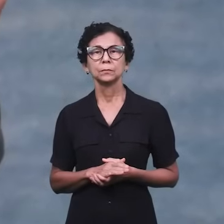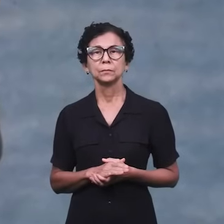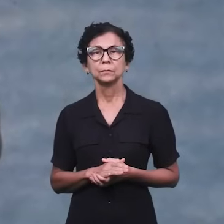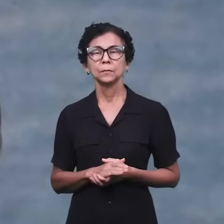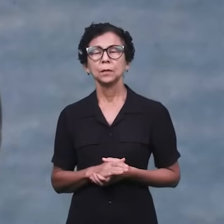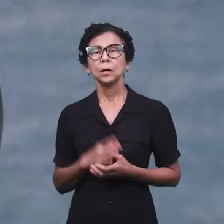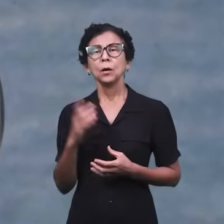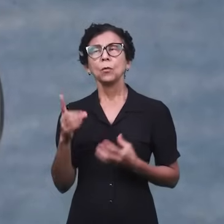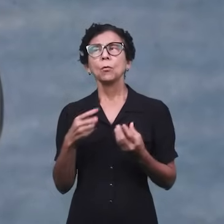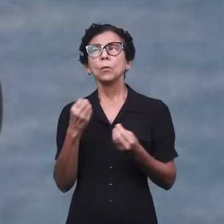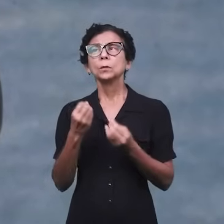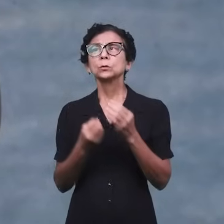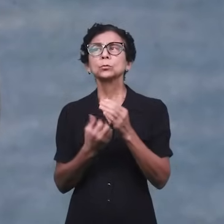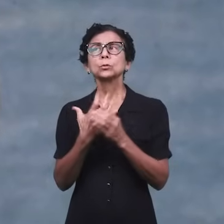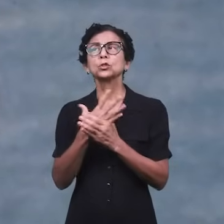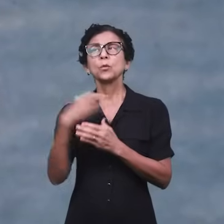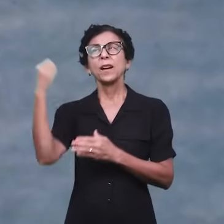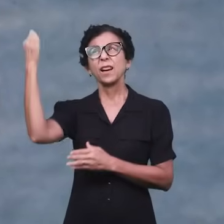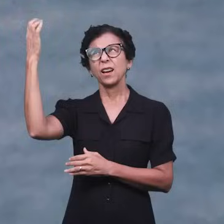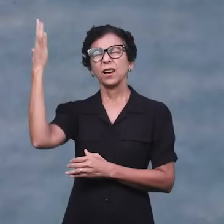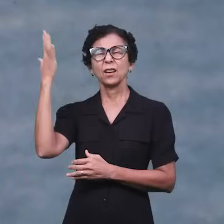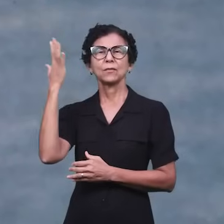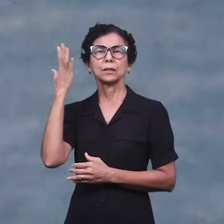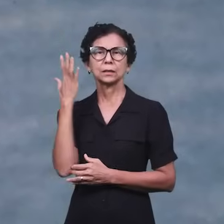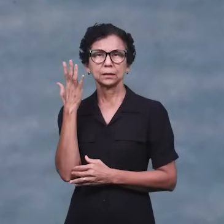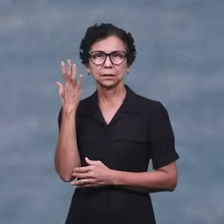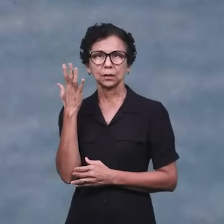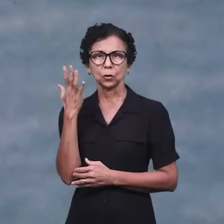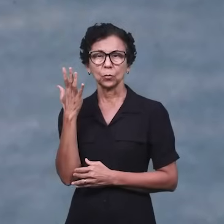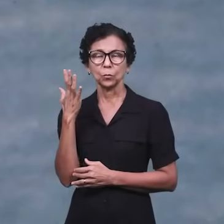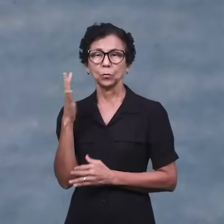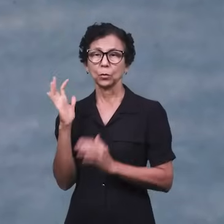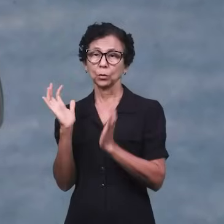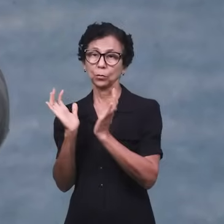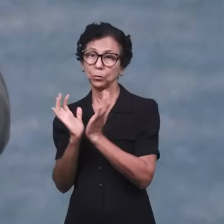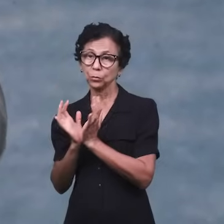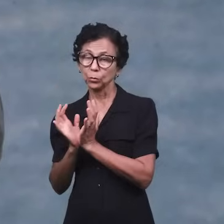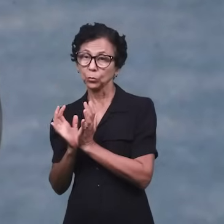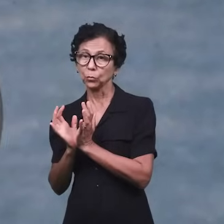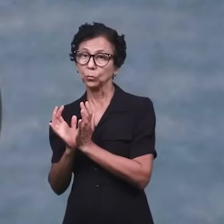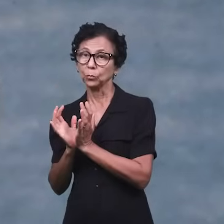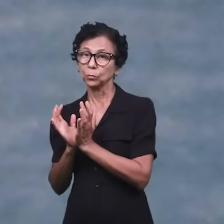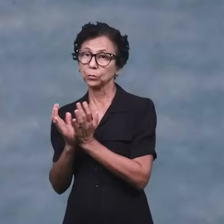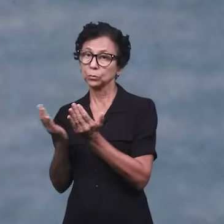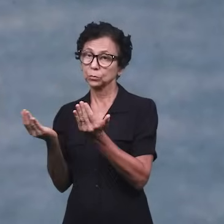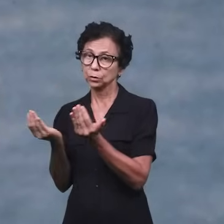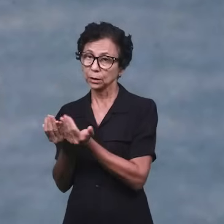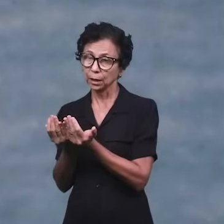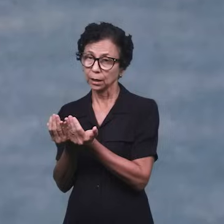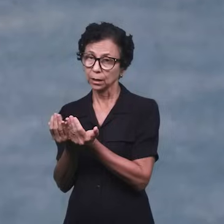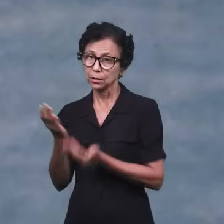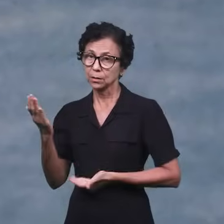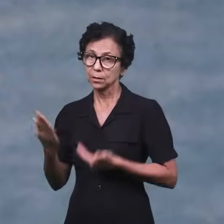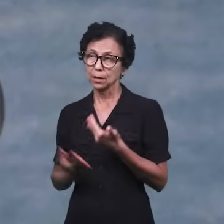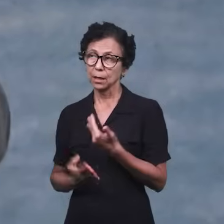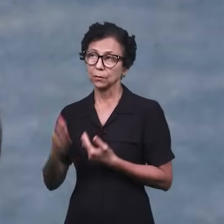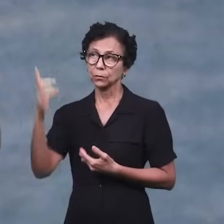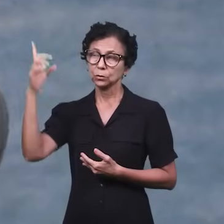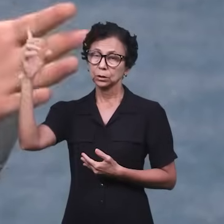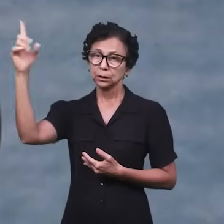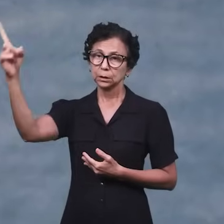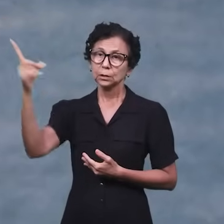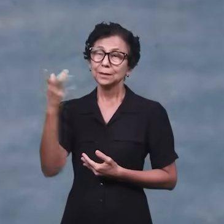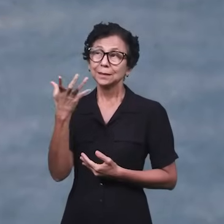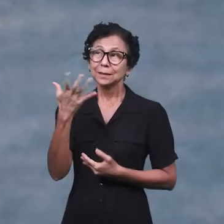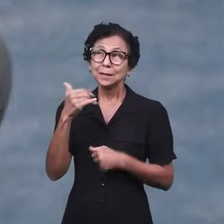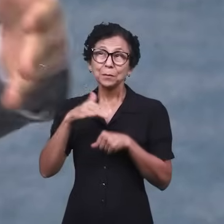Santo tem a dizer então Eh é importante eh o Adriano foi preciso nisso aqui né no sentido de você ter de repente o material de